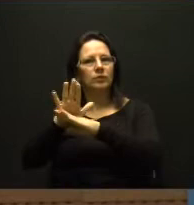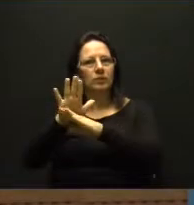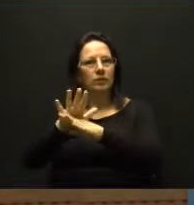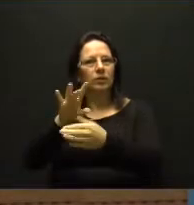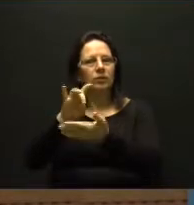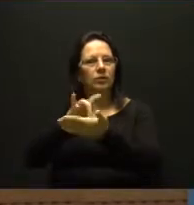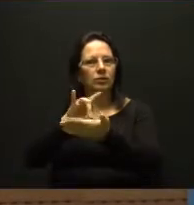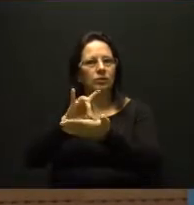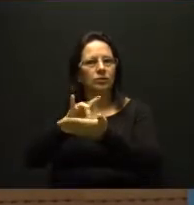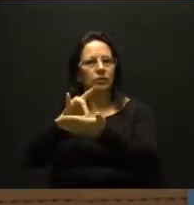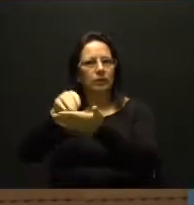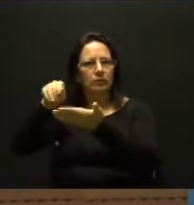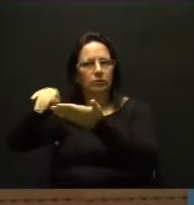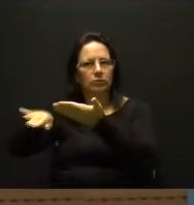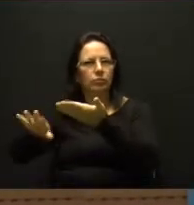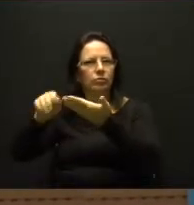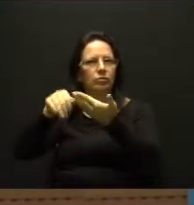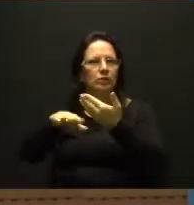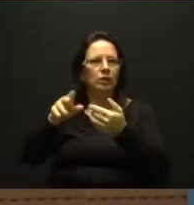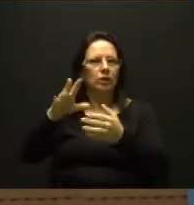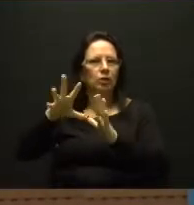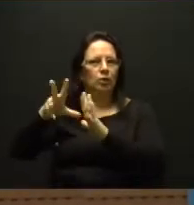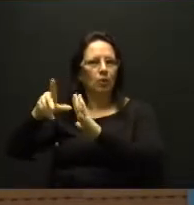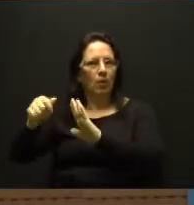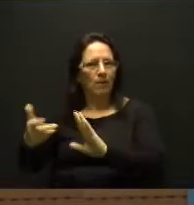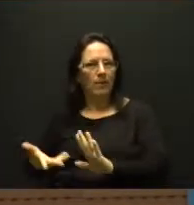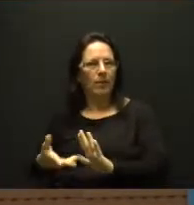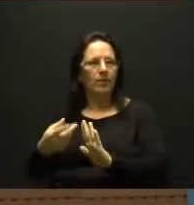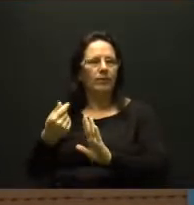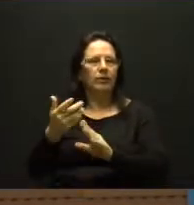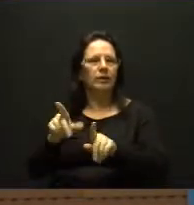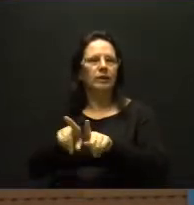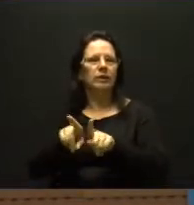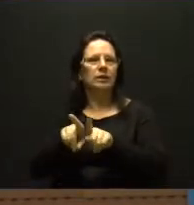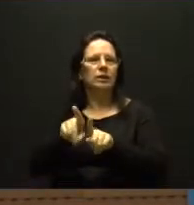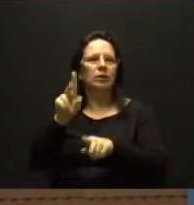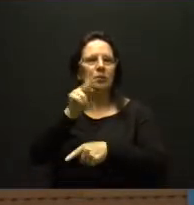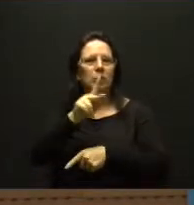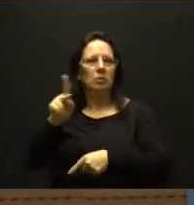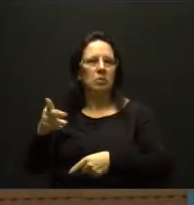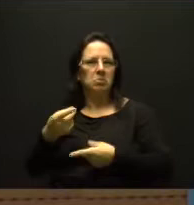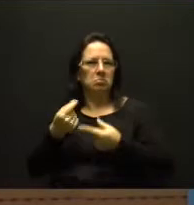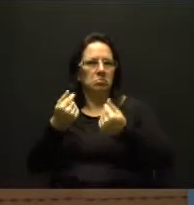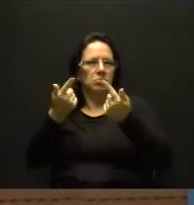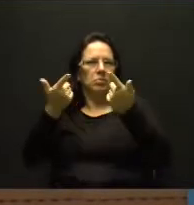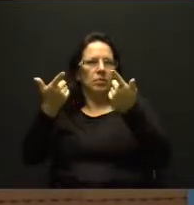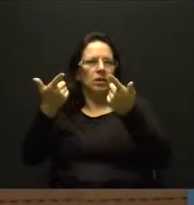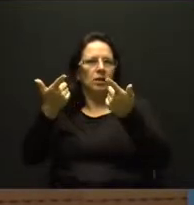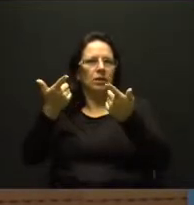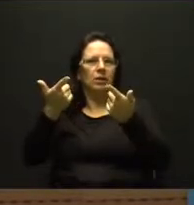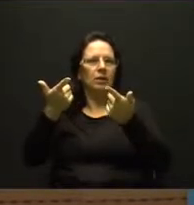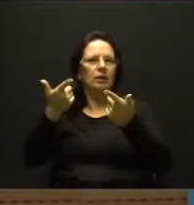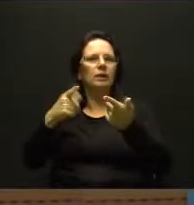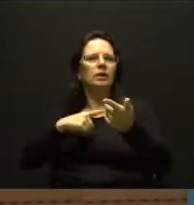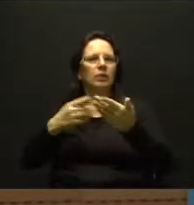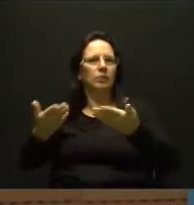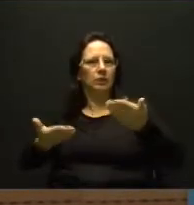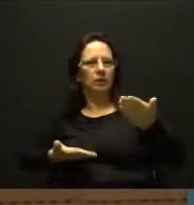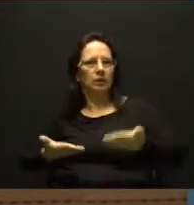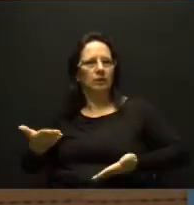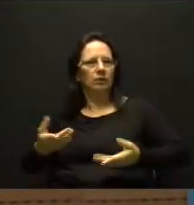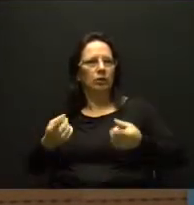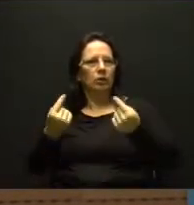escoado pelos gargalos da corrupção com certeza teríamos professores bem remunerados queremos servidores públicos bem